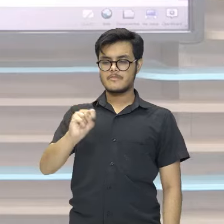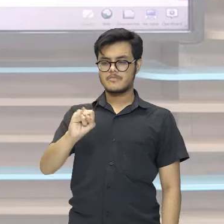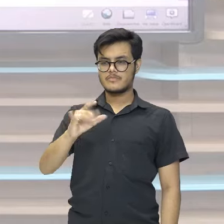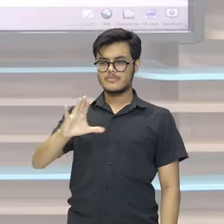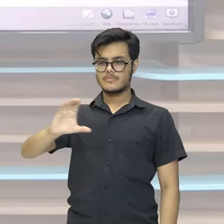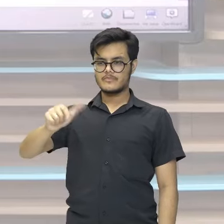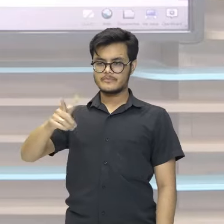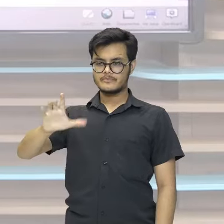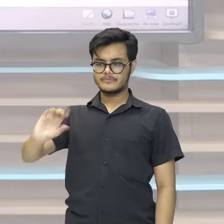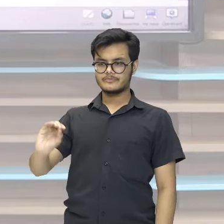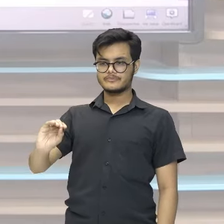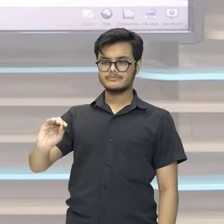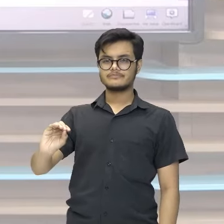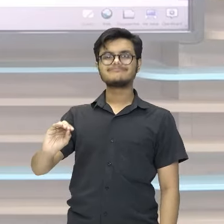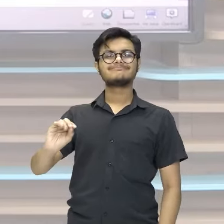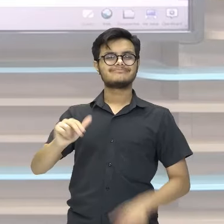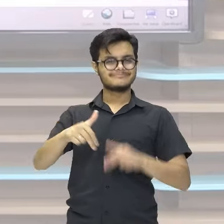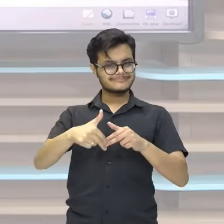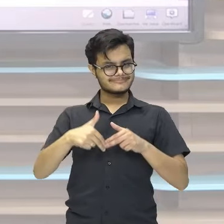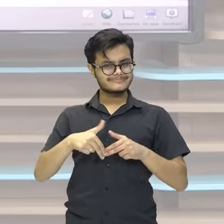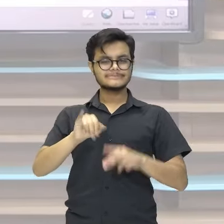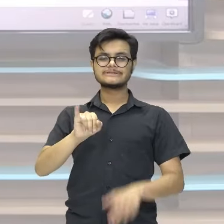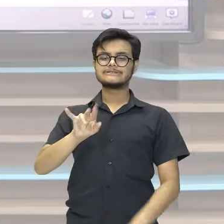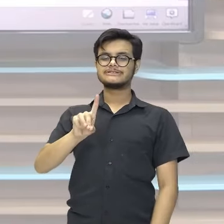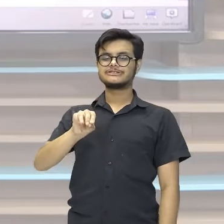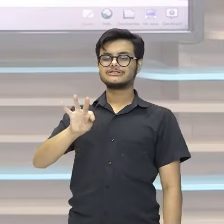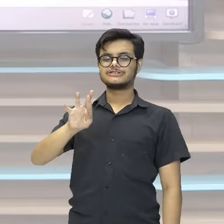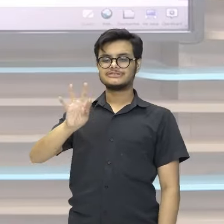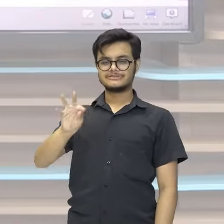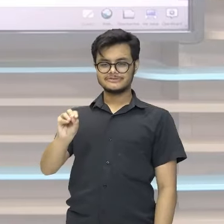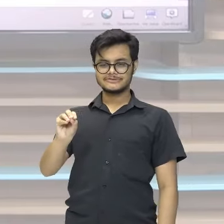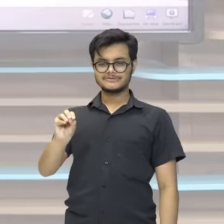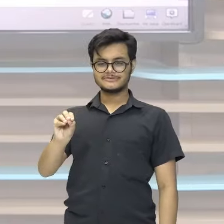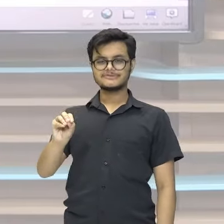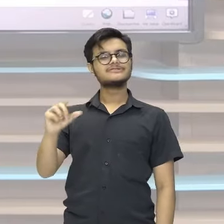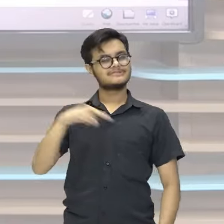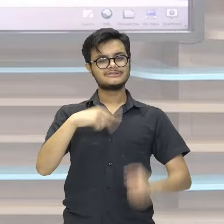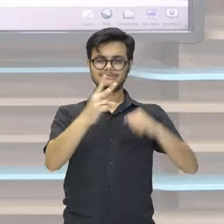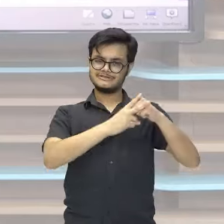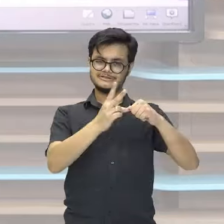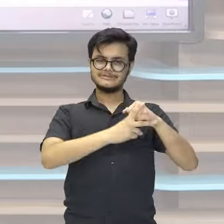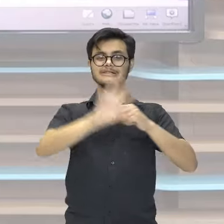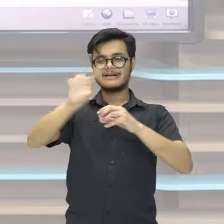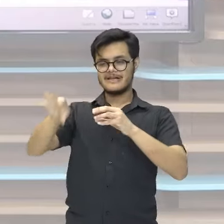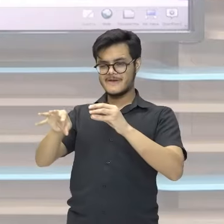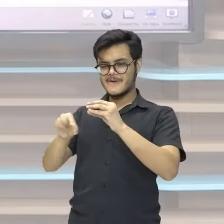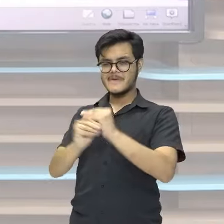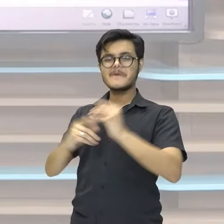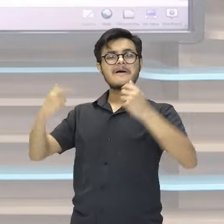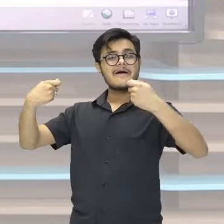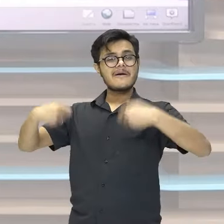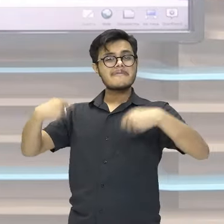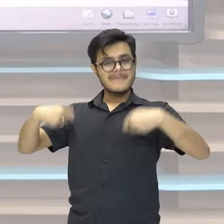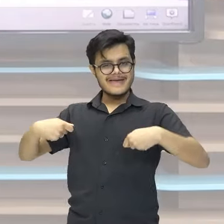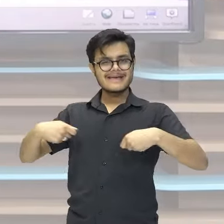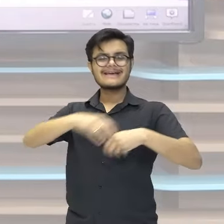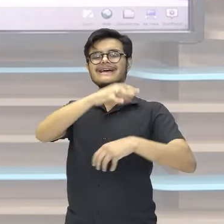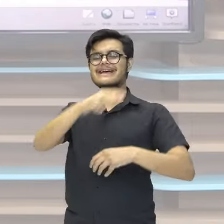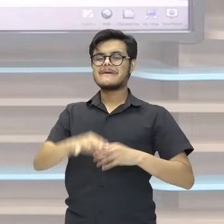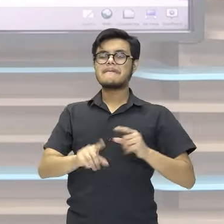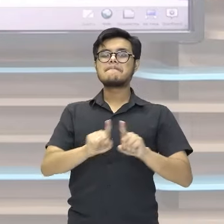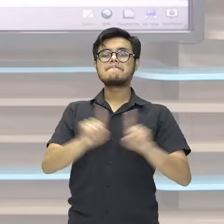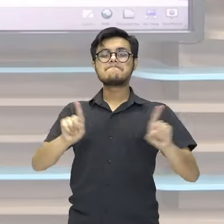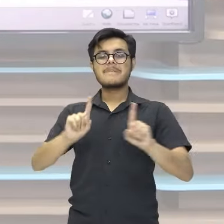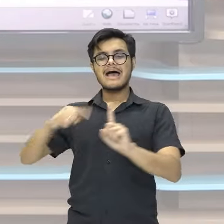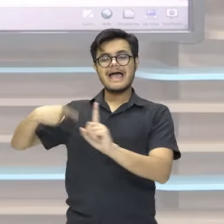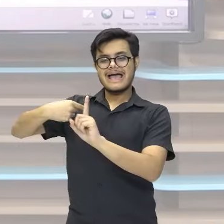de indireto por quê justamente porque a relação entre o verbo e o complemento tem um outro elemento ali então